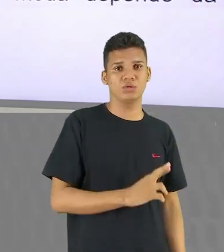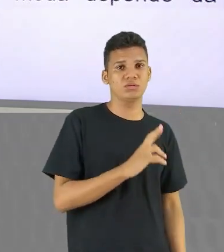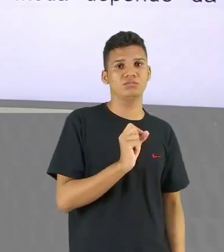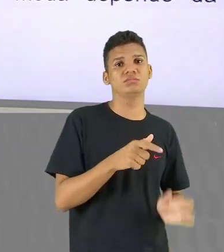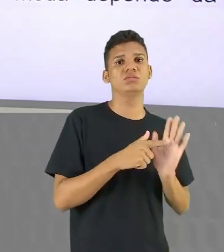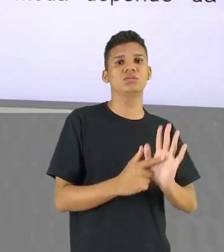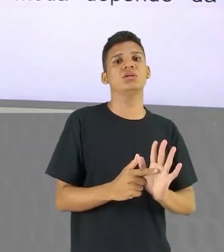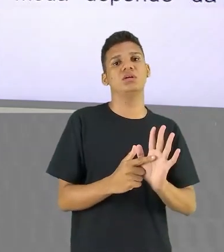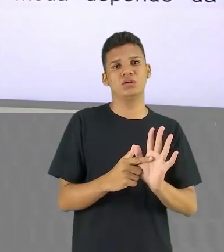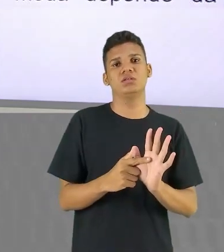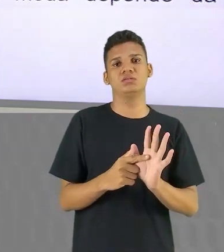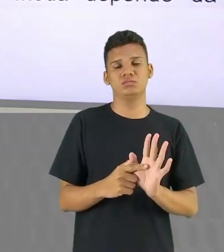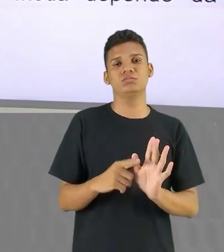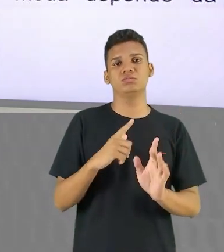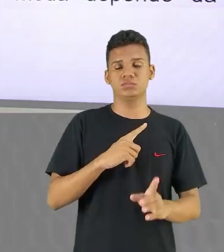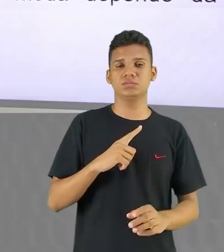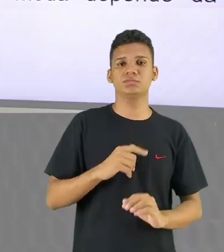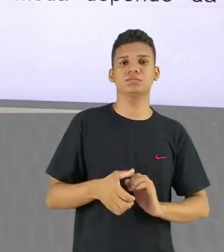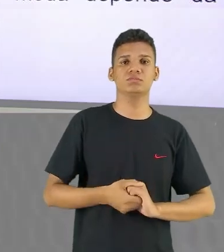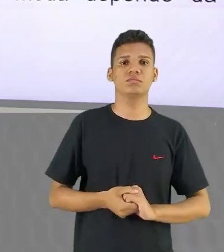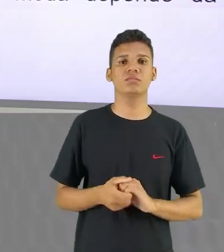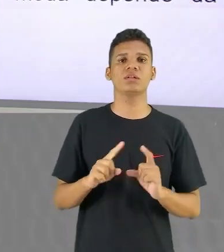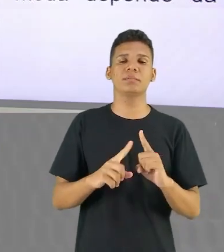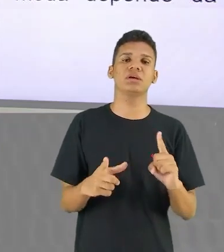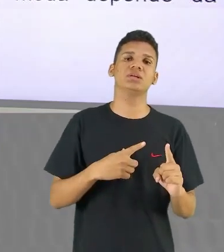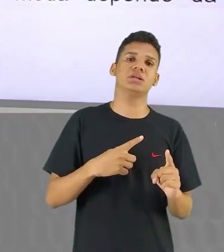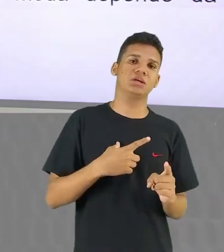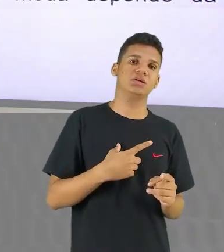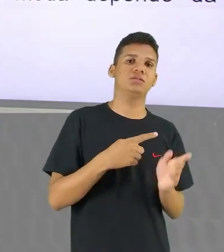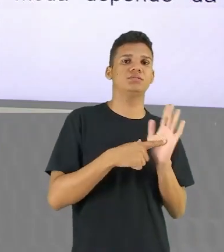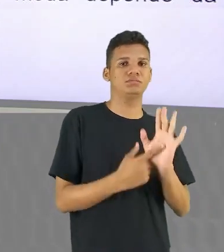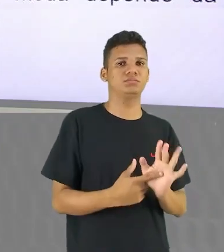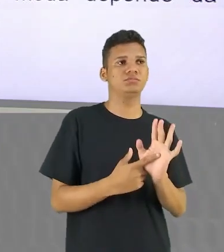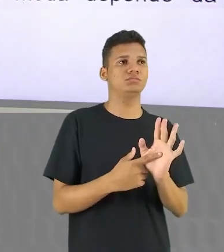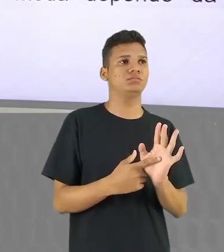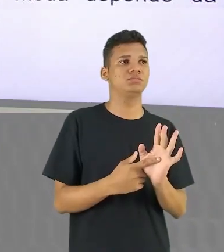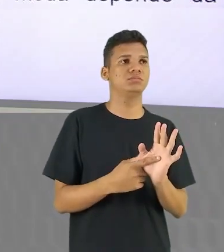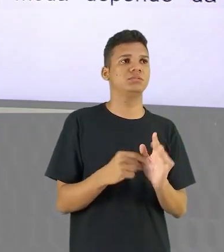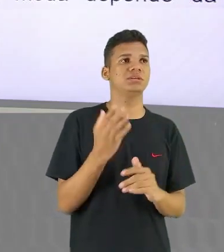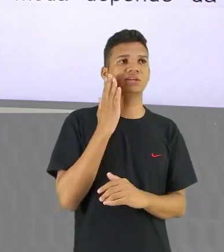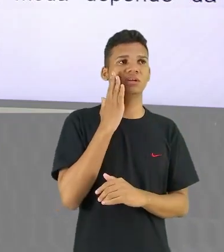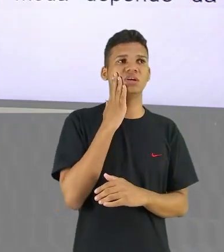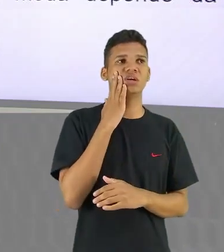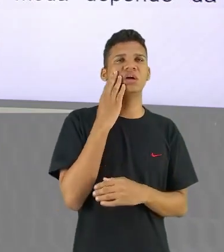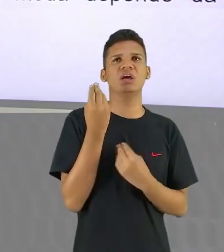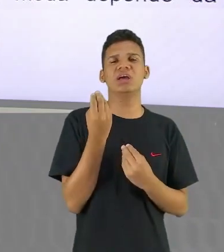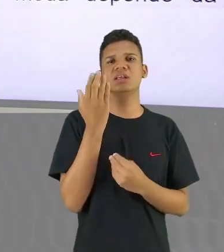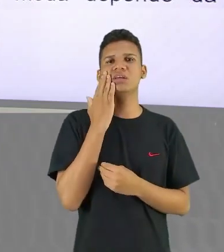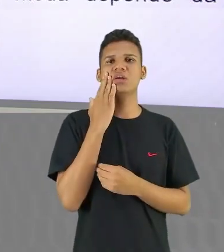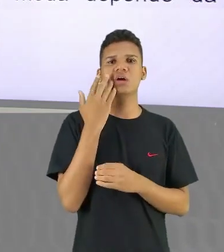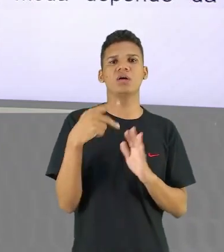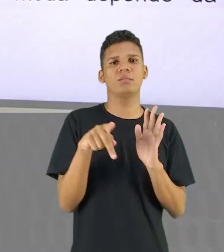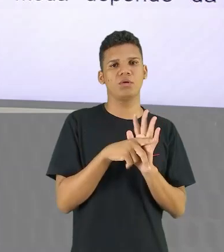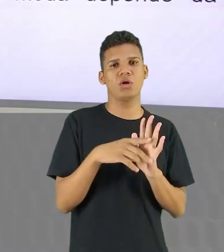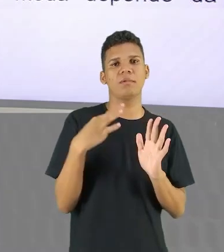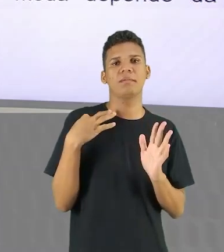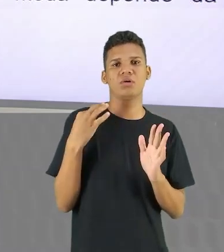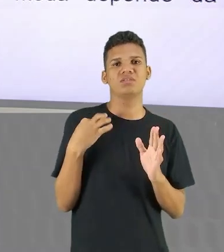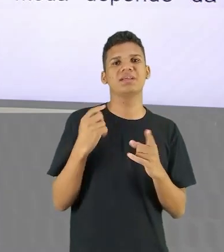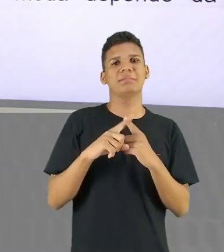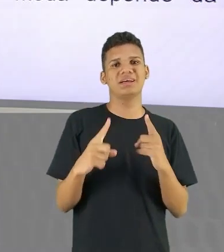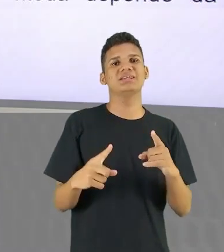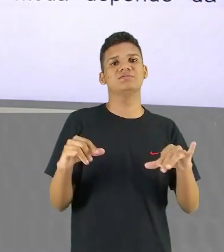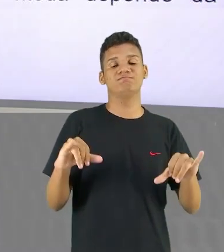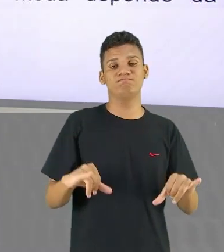o objetivo desse infográfico, a finalidade dele foi demonstrar como a indústria da moda agrava a